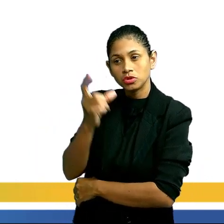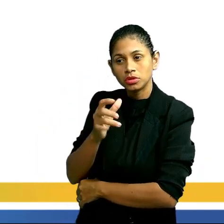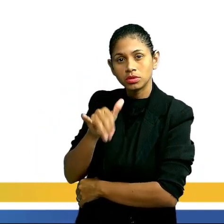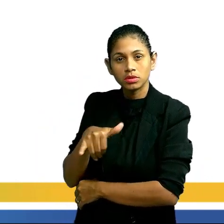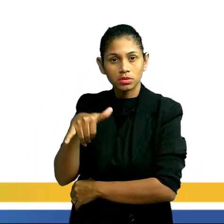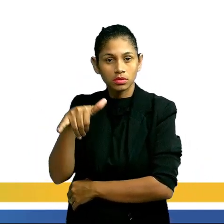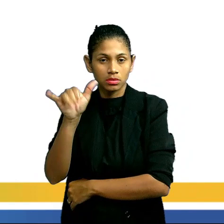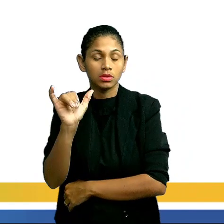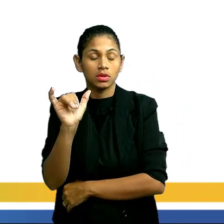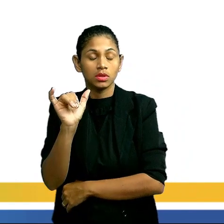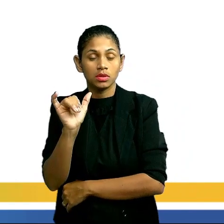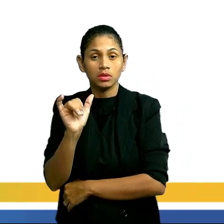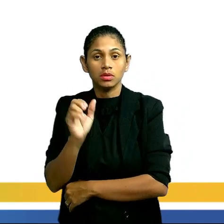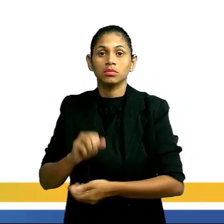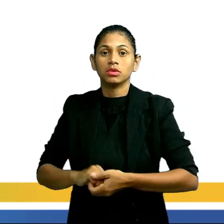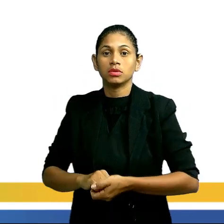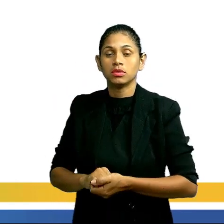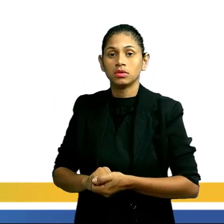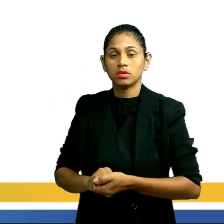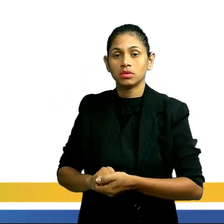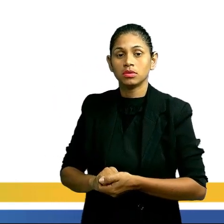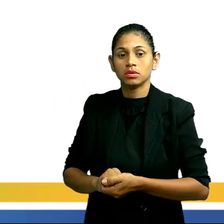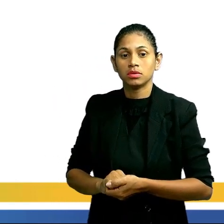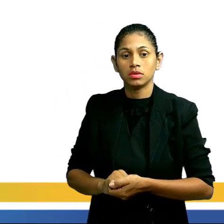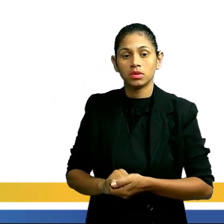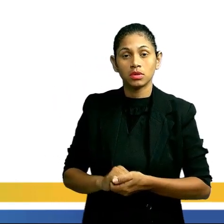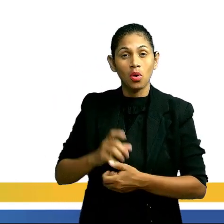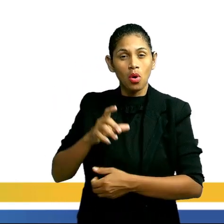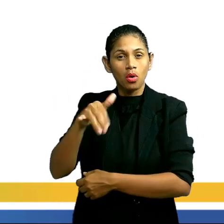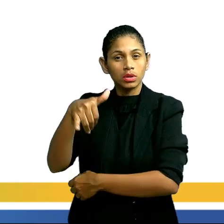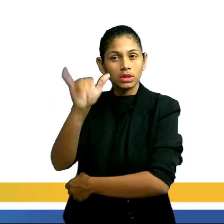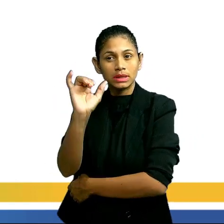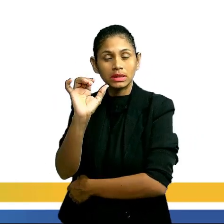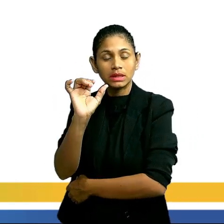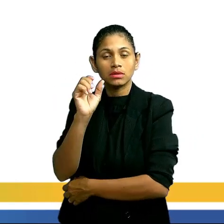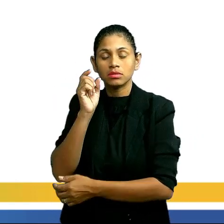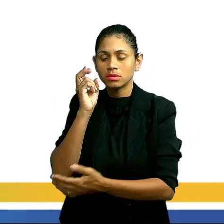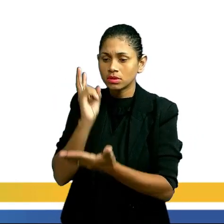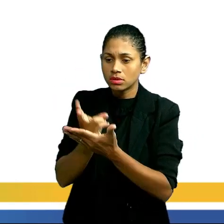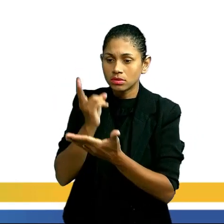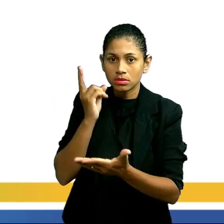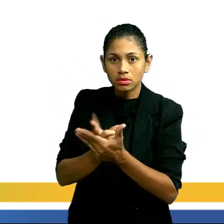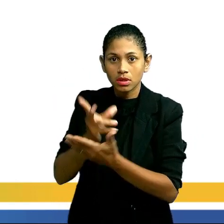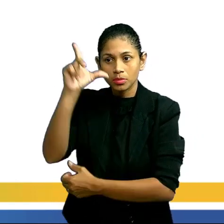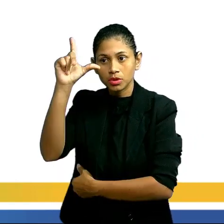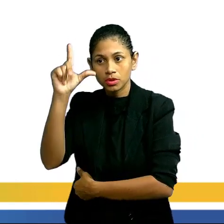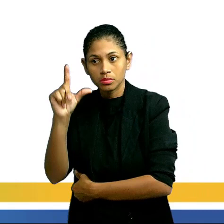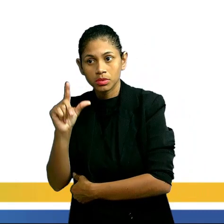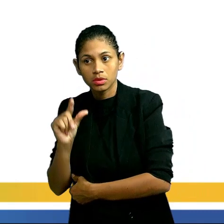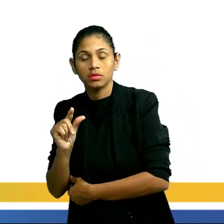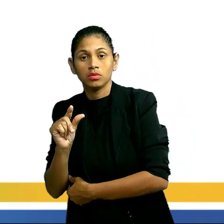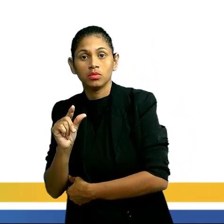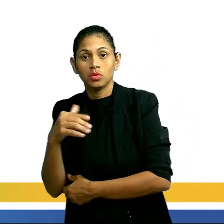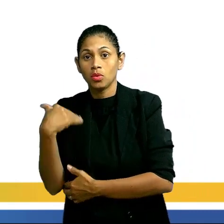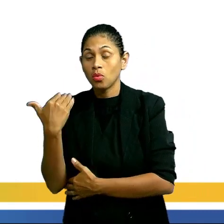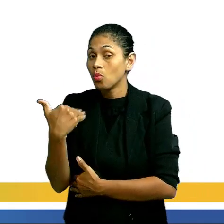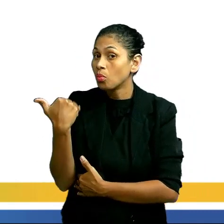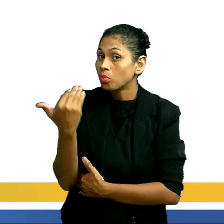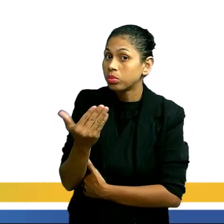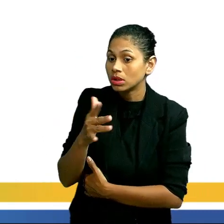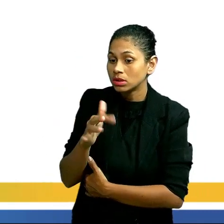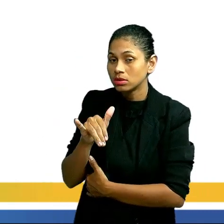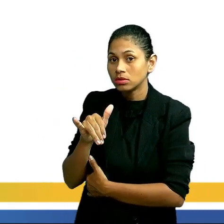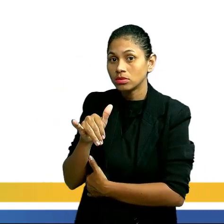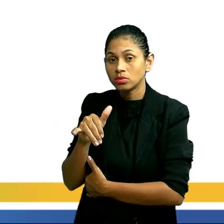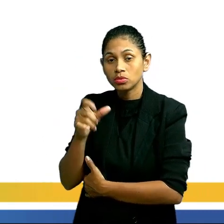sempre diminui na medida em que x aumenta? A única alternativa em que